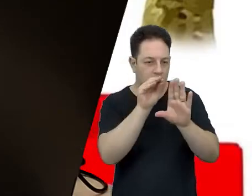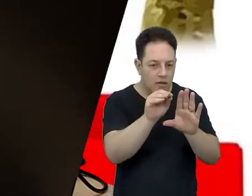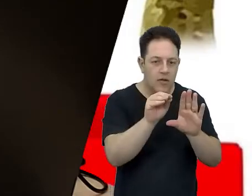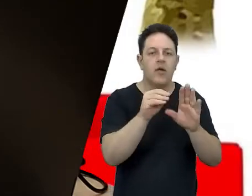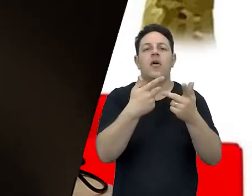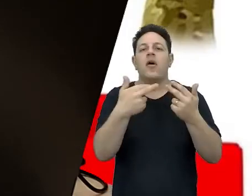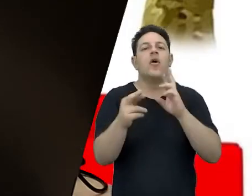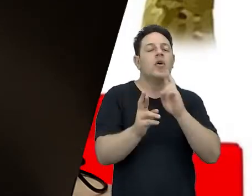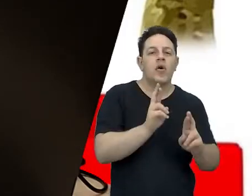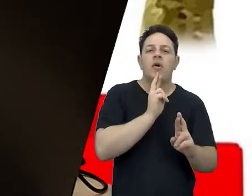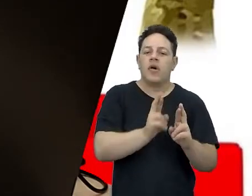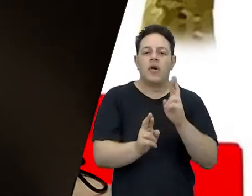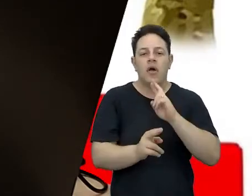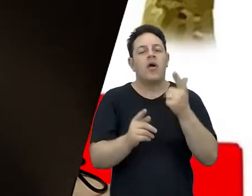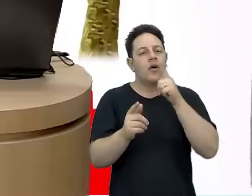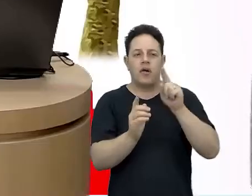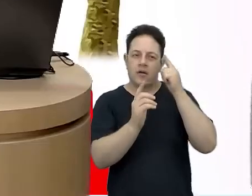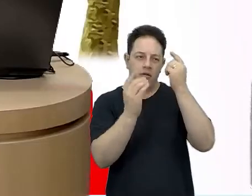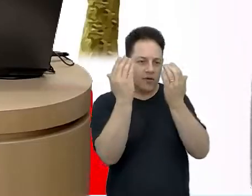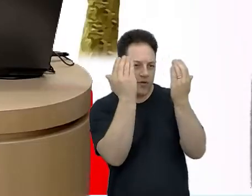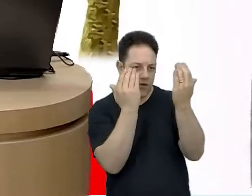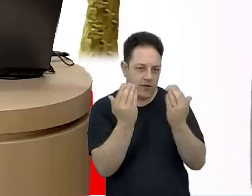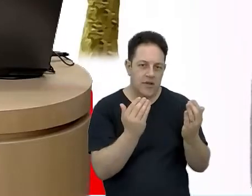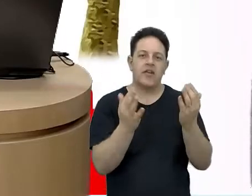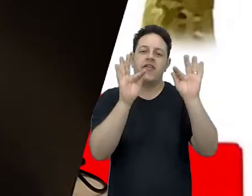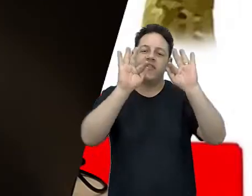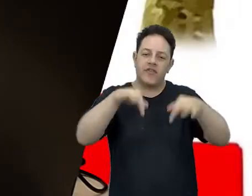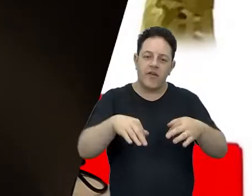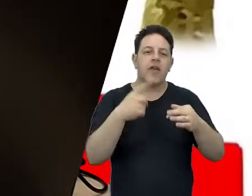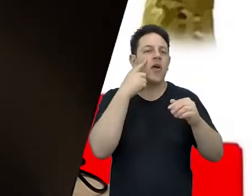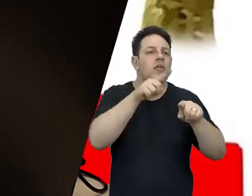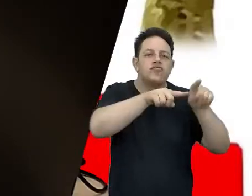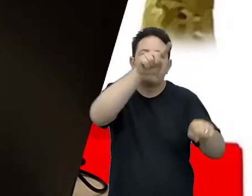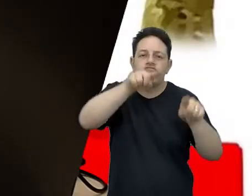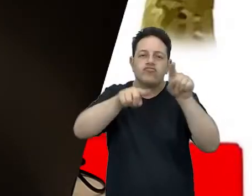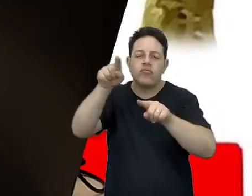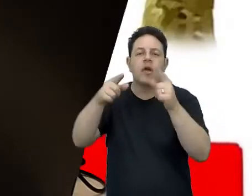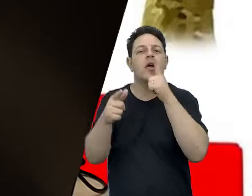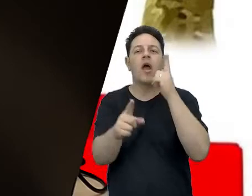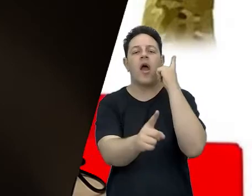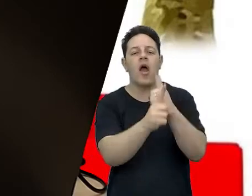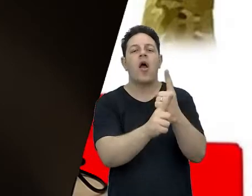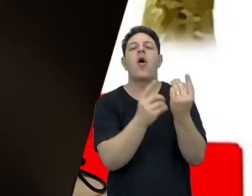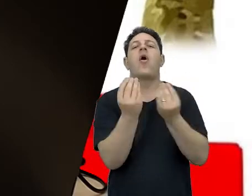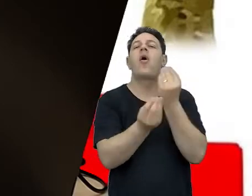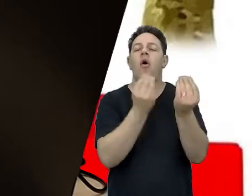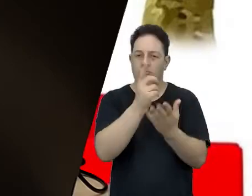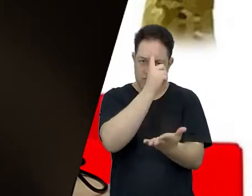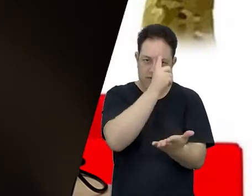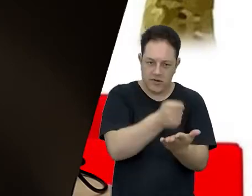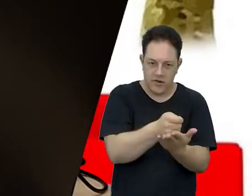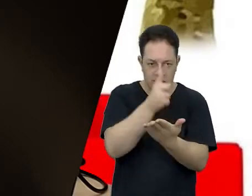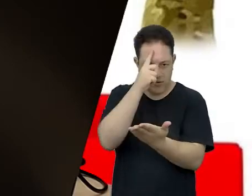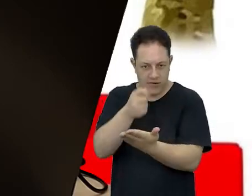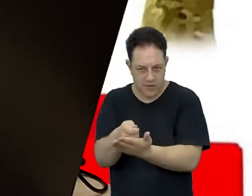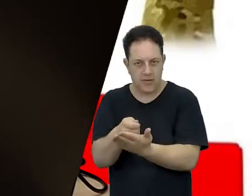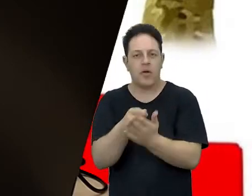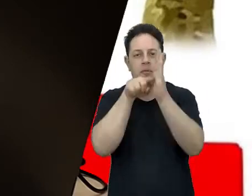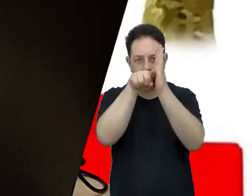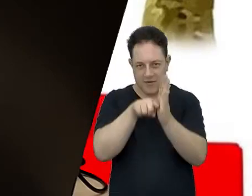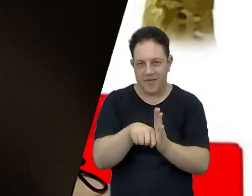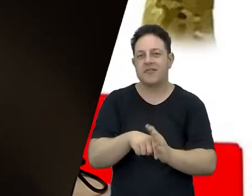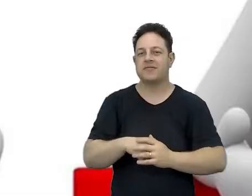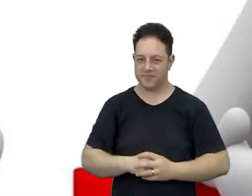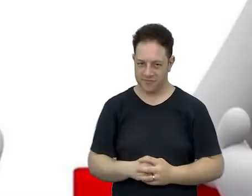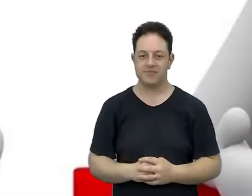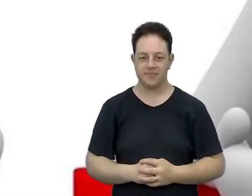os resultados e analisamos. Estamos até nessa parte final de analisar os resultados e ver o que dá para fazer, qual tomada de decisão fazer com essa pesquisa.